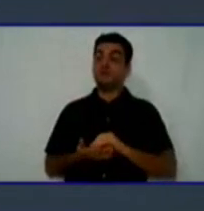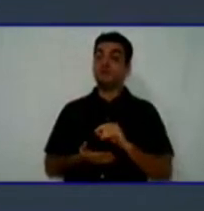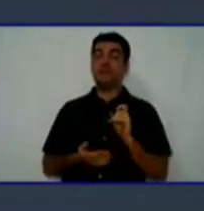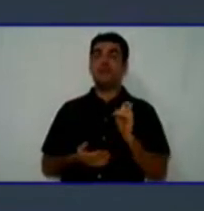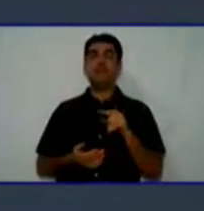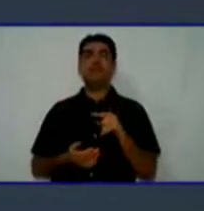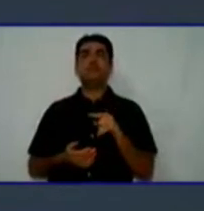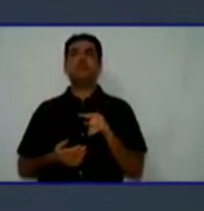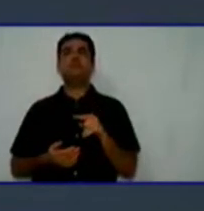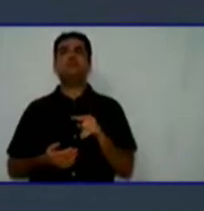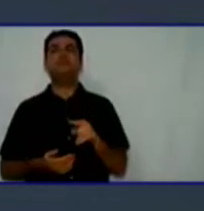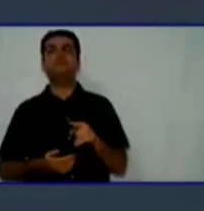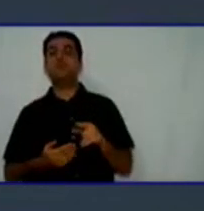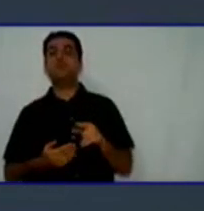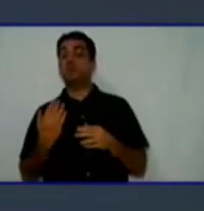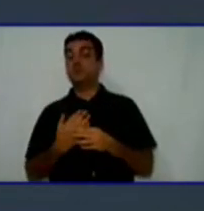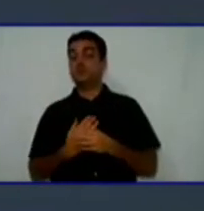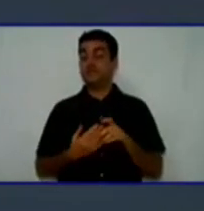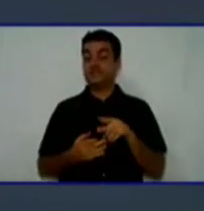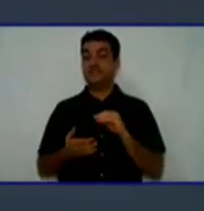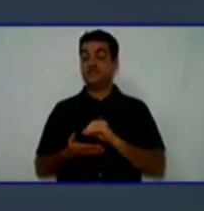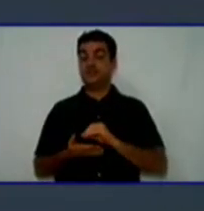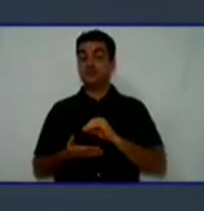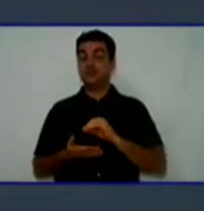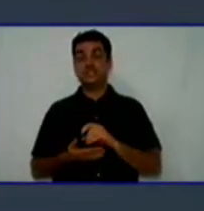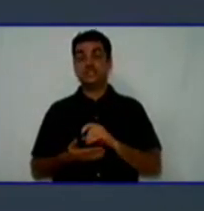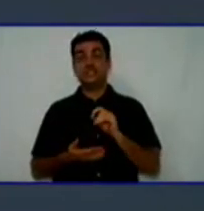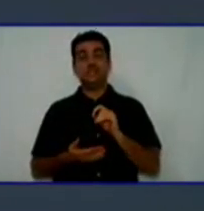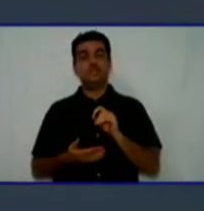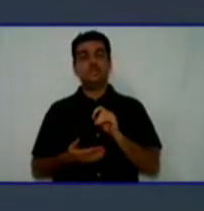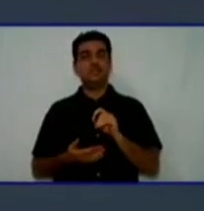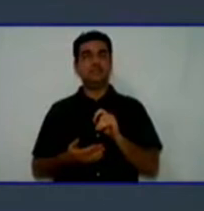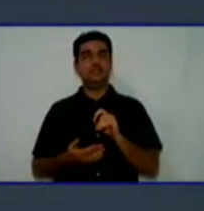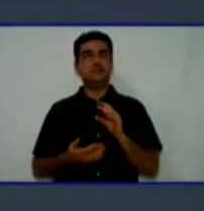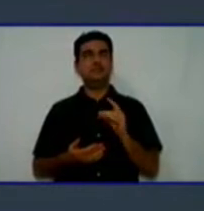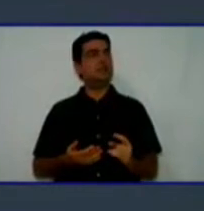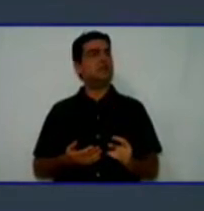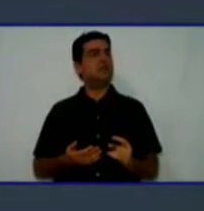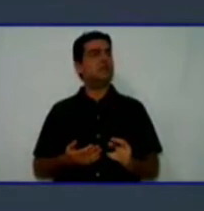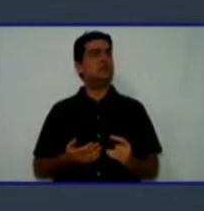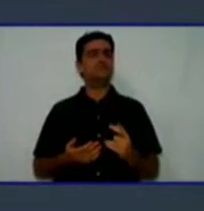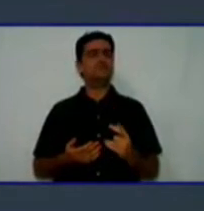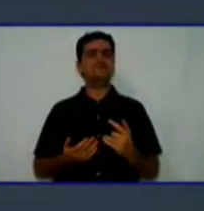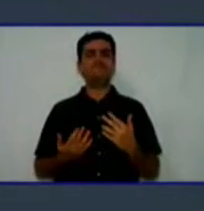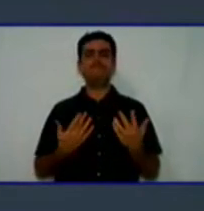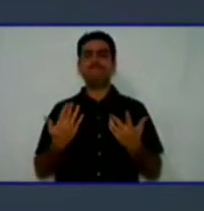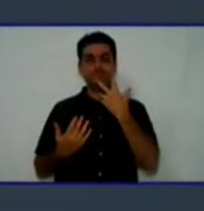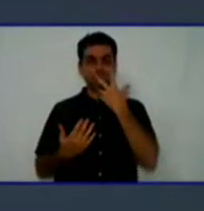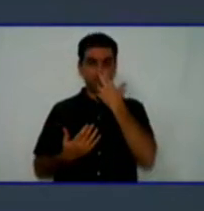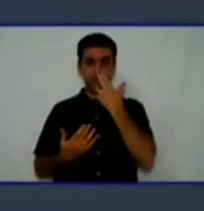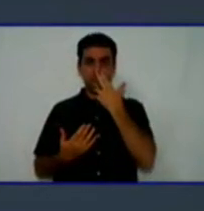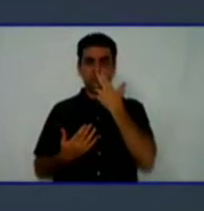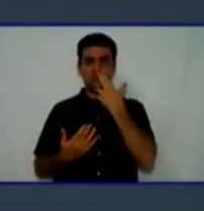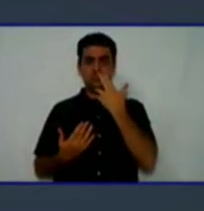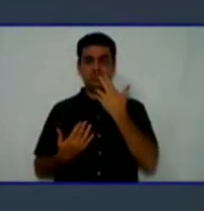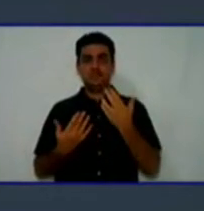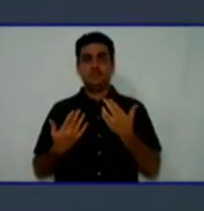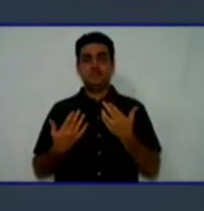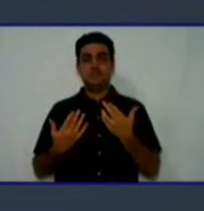segundo apurou-se aqui, é uma questão que, a teor